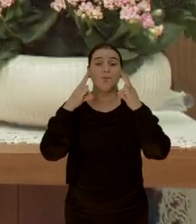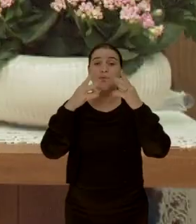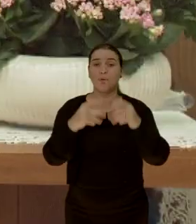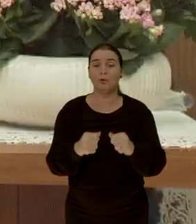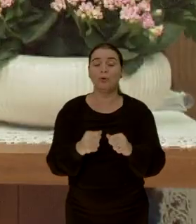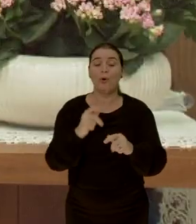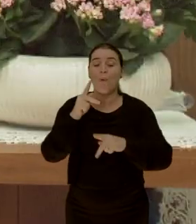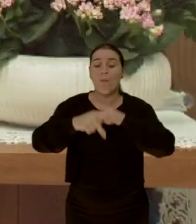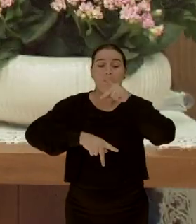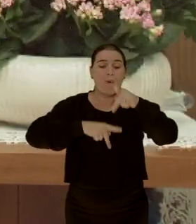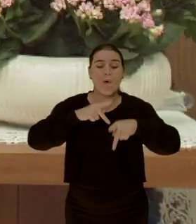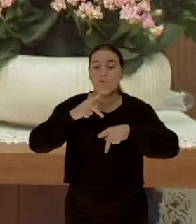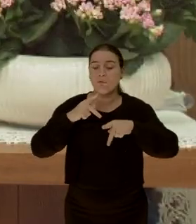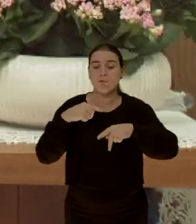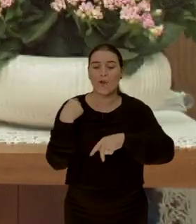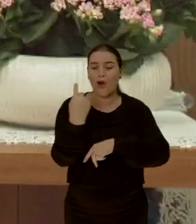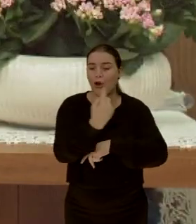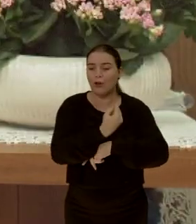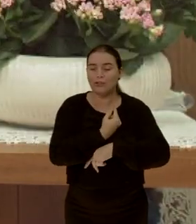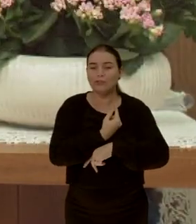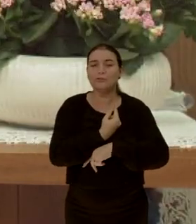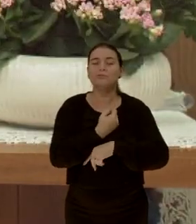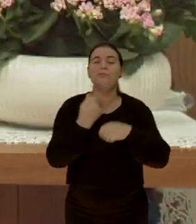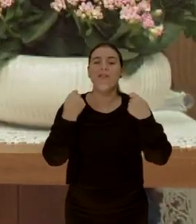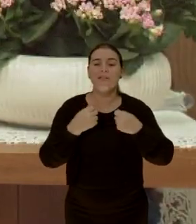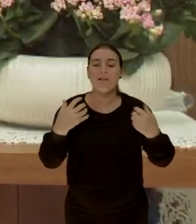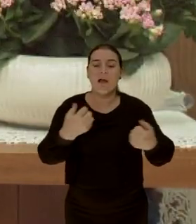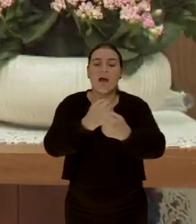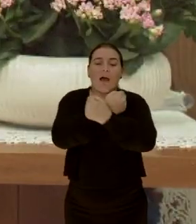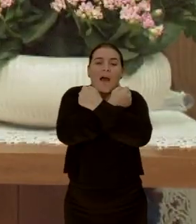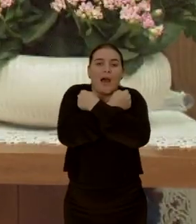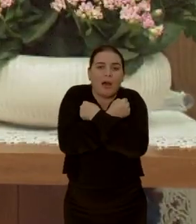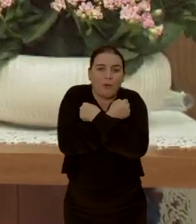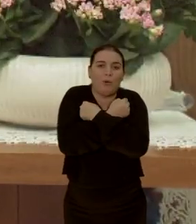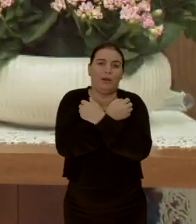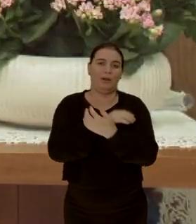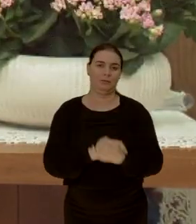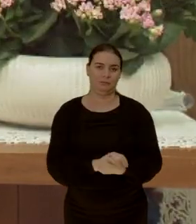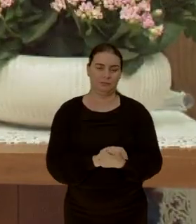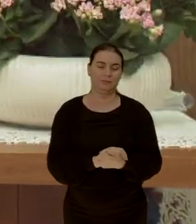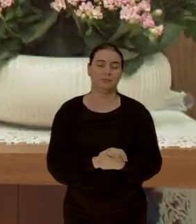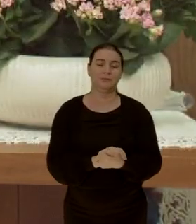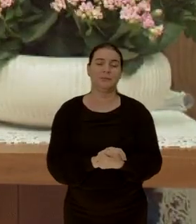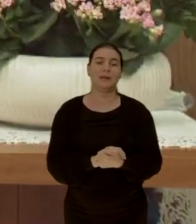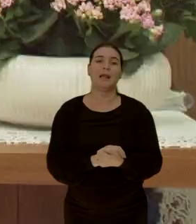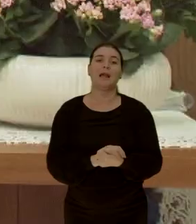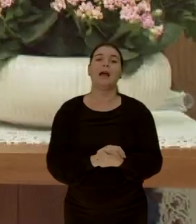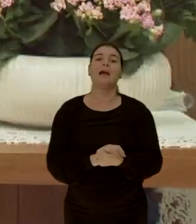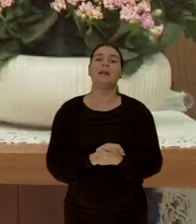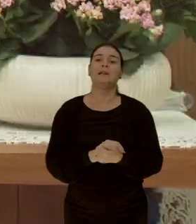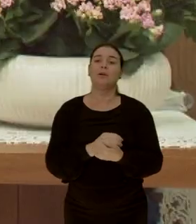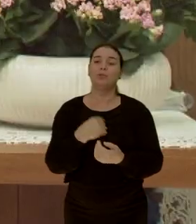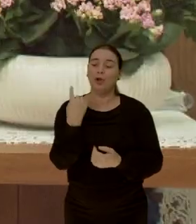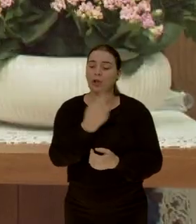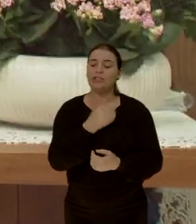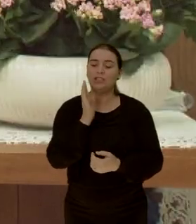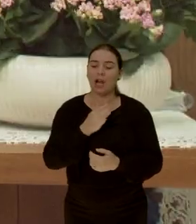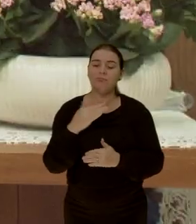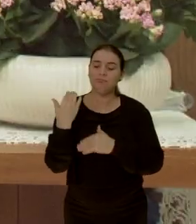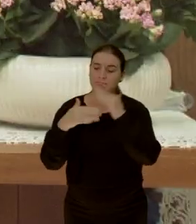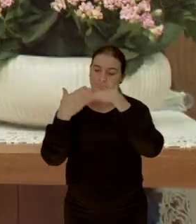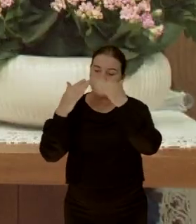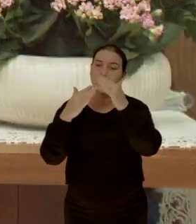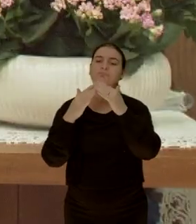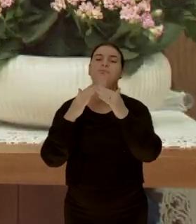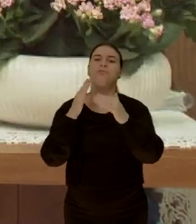nosso povo precisa acolher e está acolhendo. Então nós estamos avançados nisso. A todos os